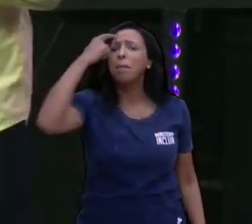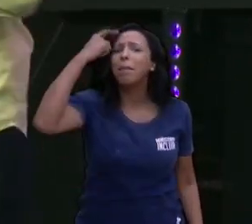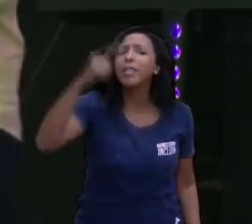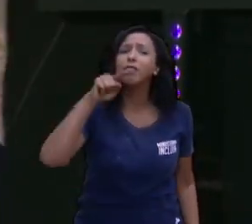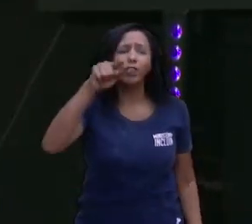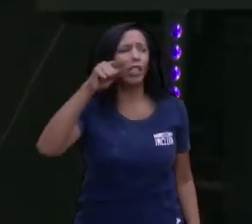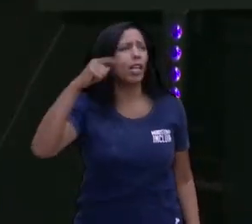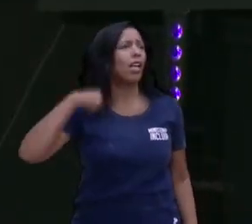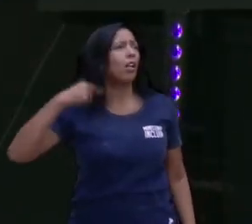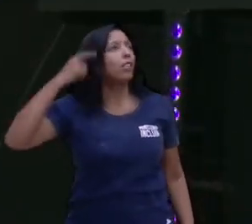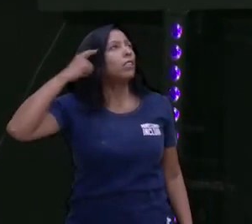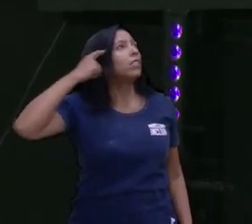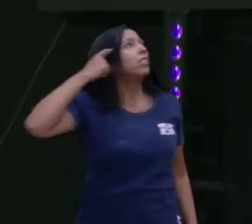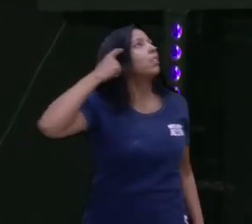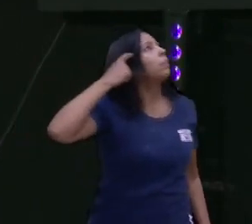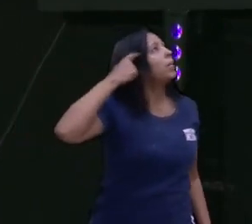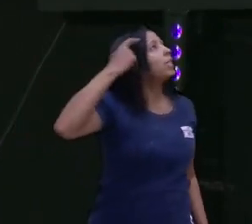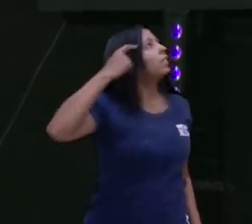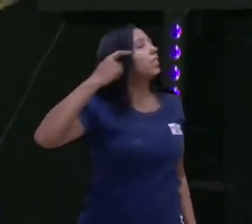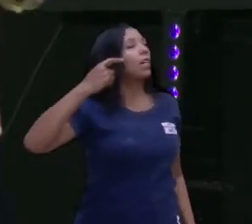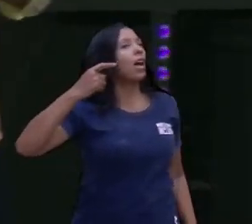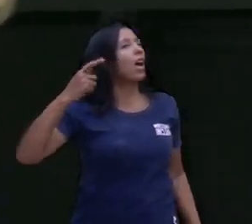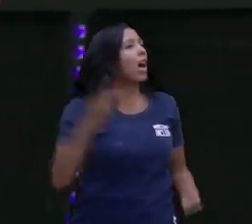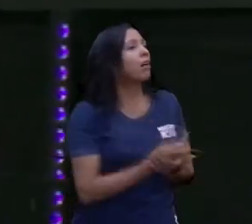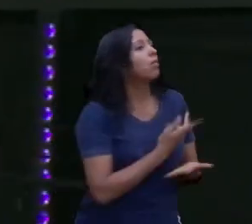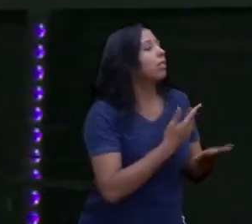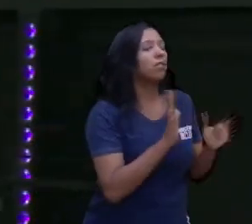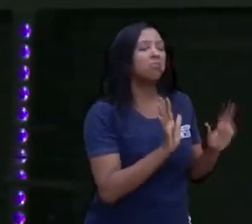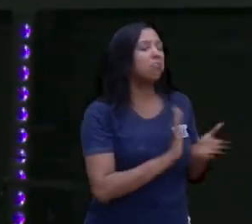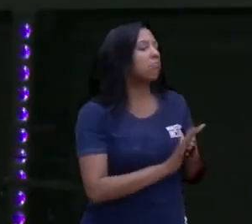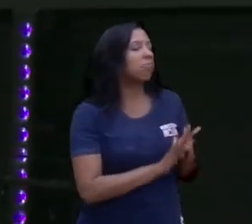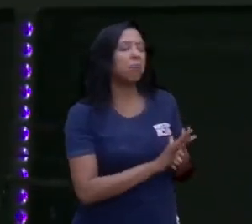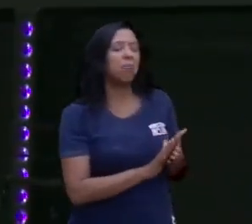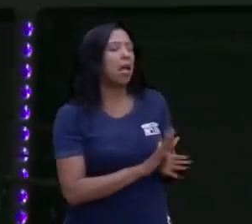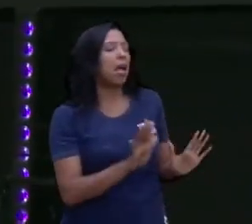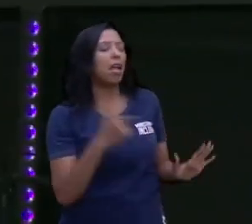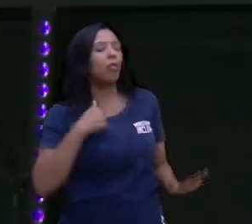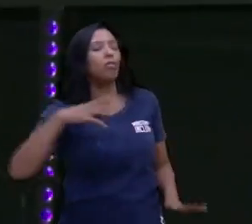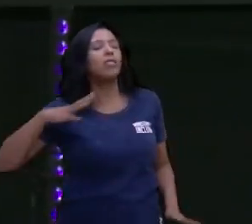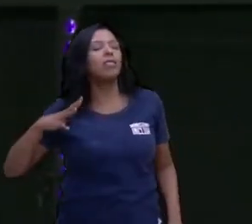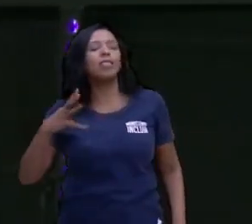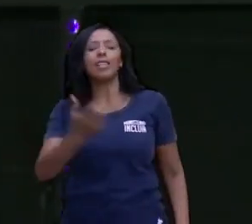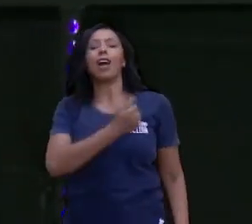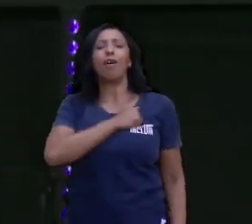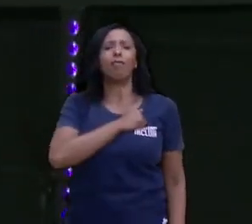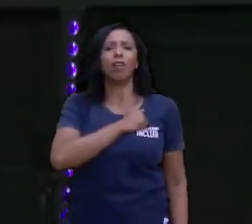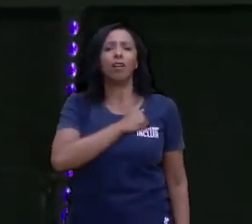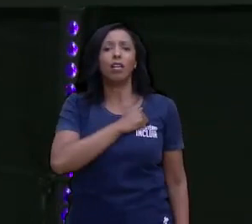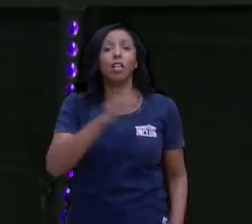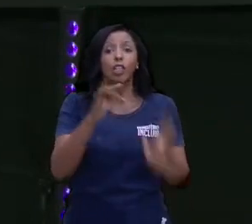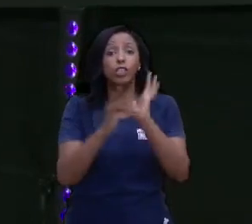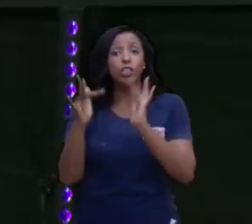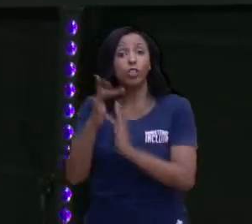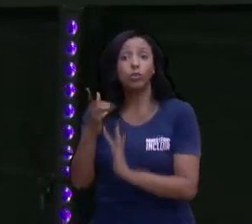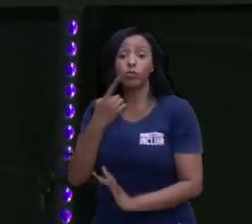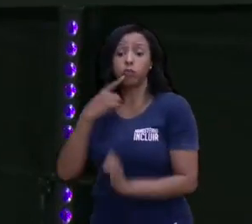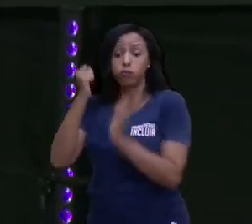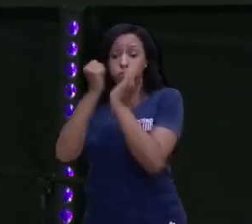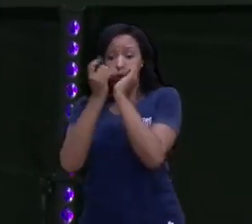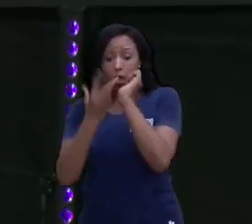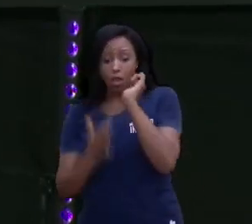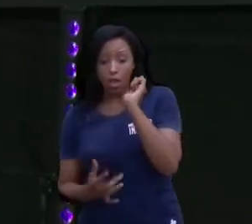tu que você for pensar pense você foi salvo o sangue de Jesus te garantiu salvação não